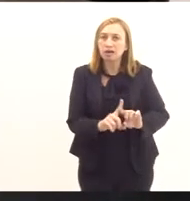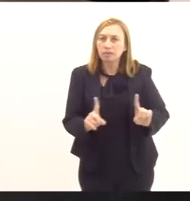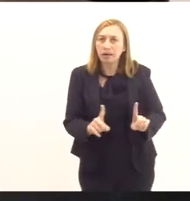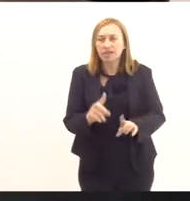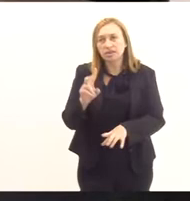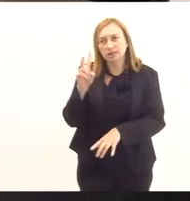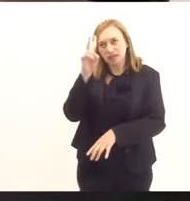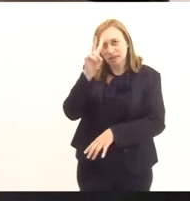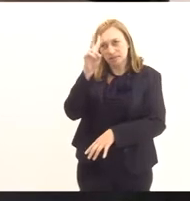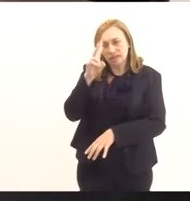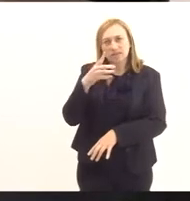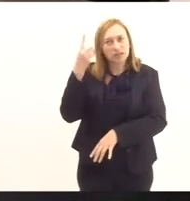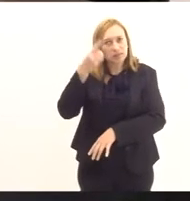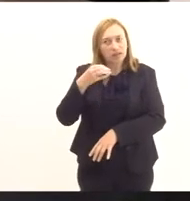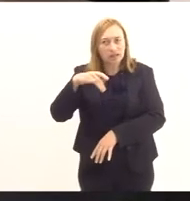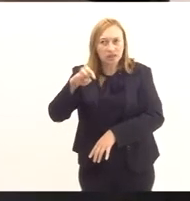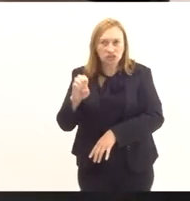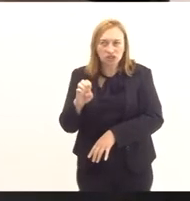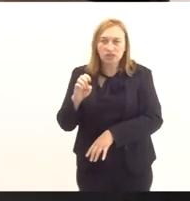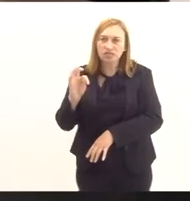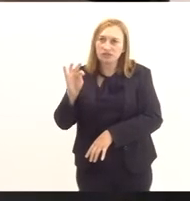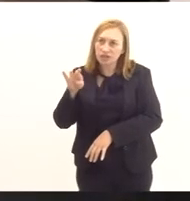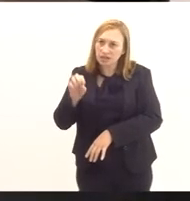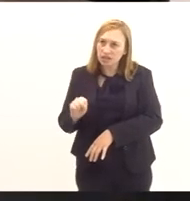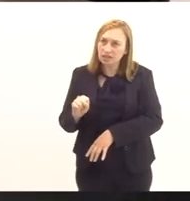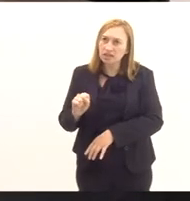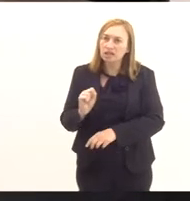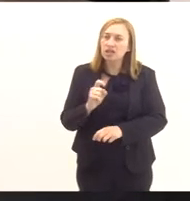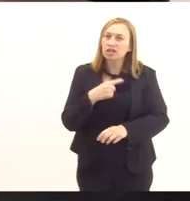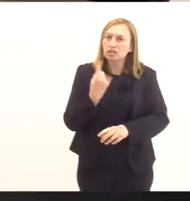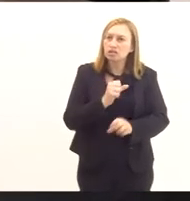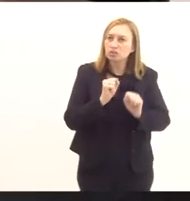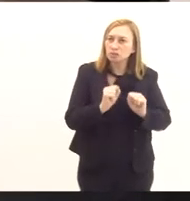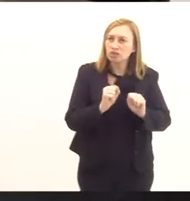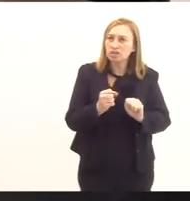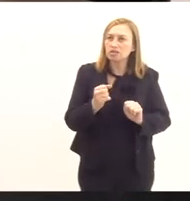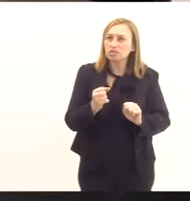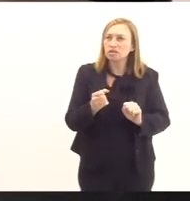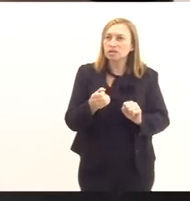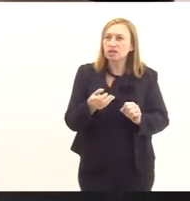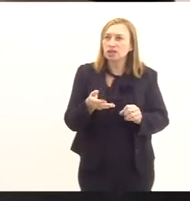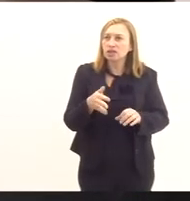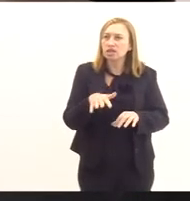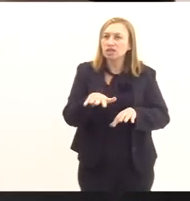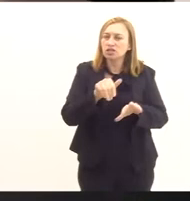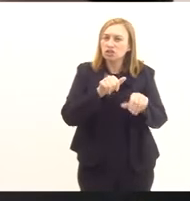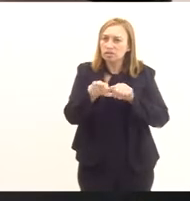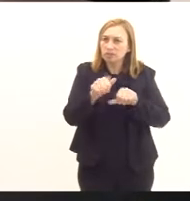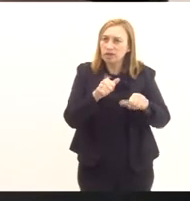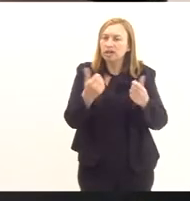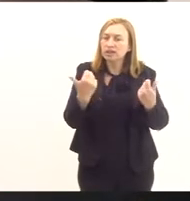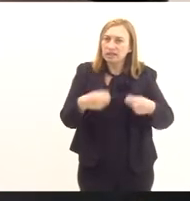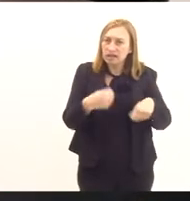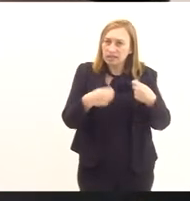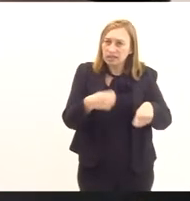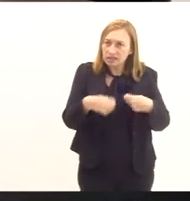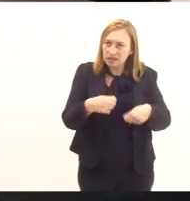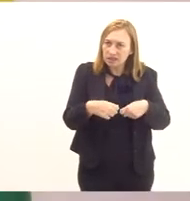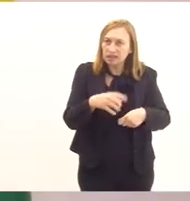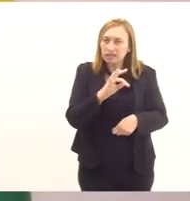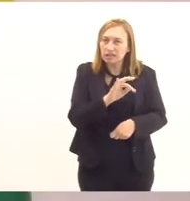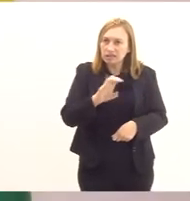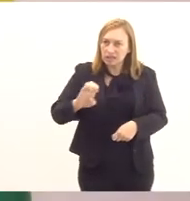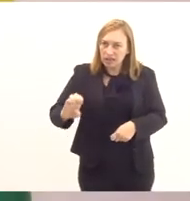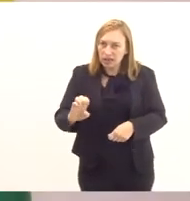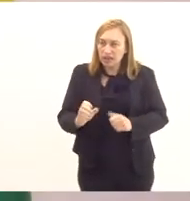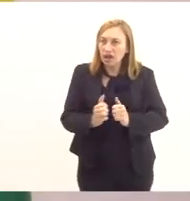a lembrança Deputado Alexandre Freitas para que a gente ratifique a necessidade permanente do